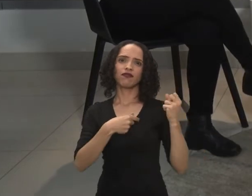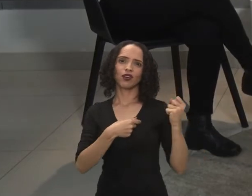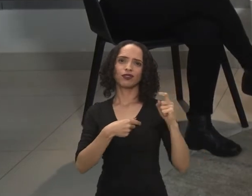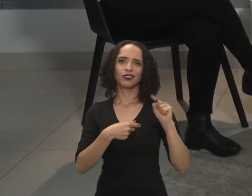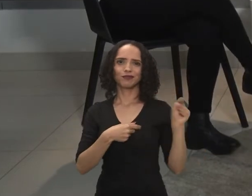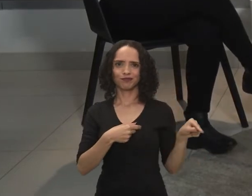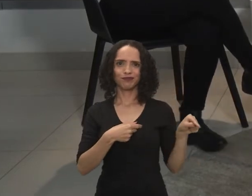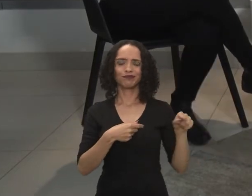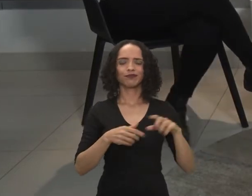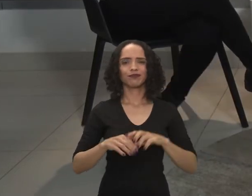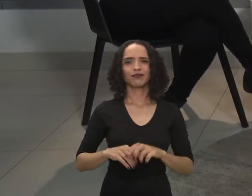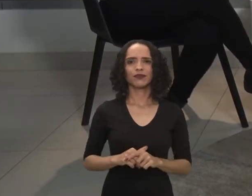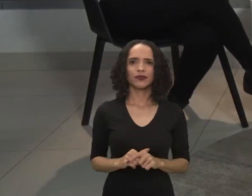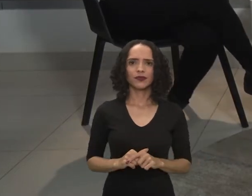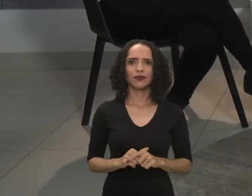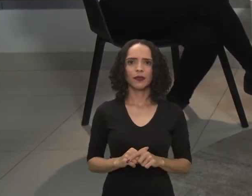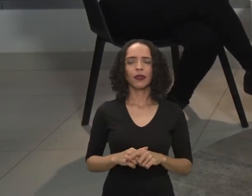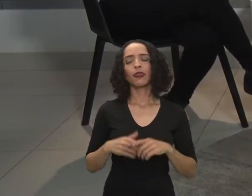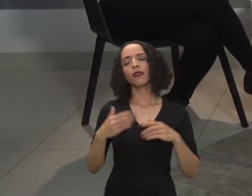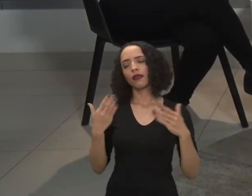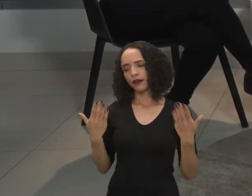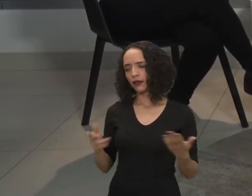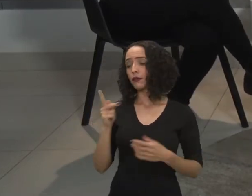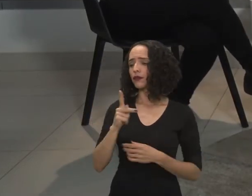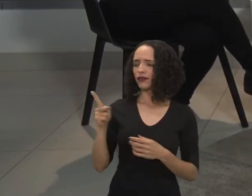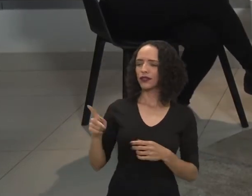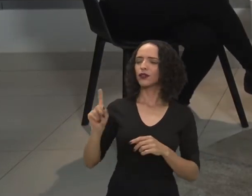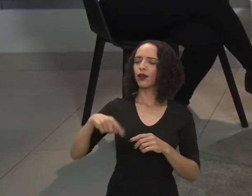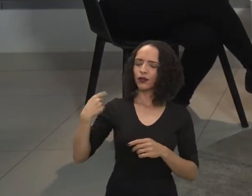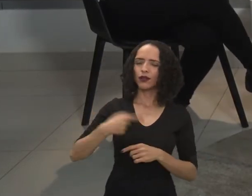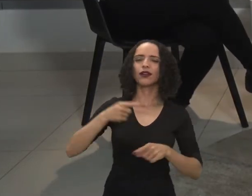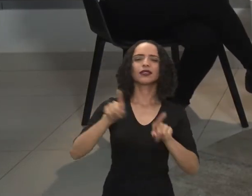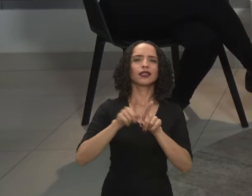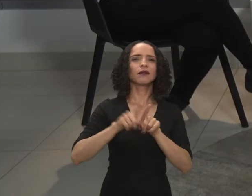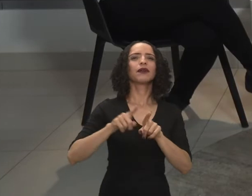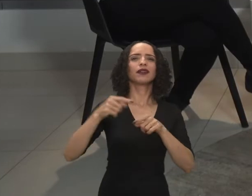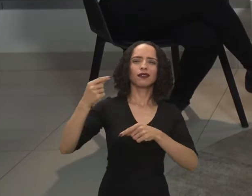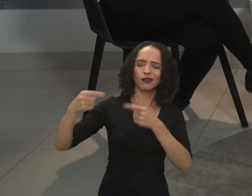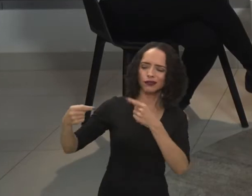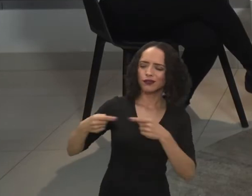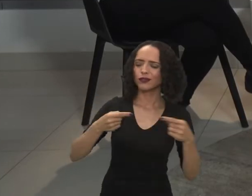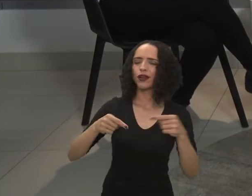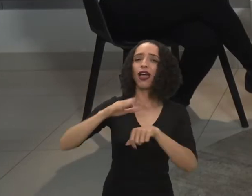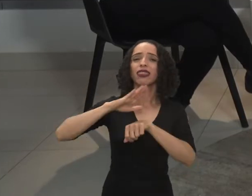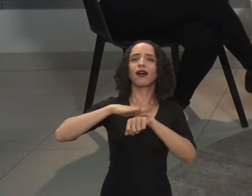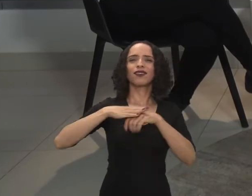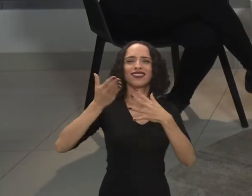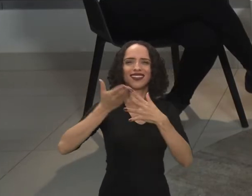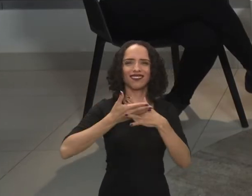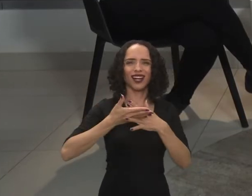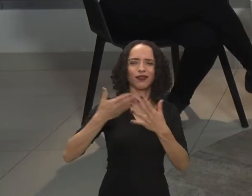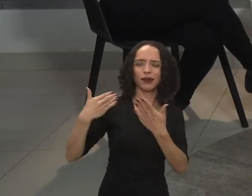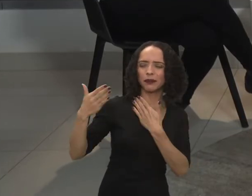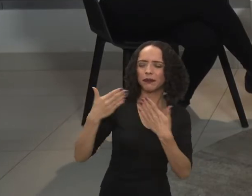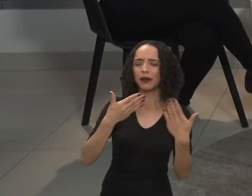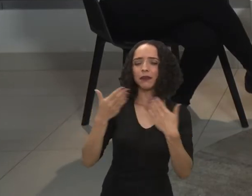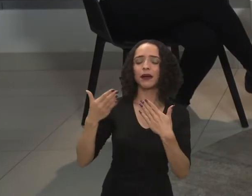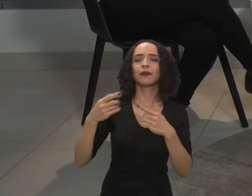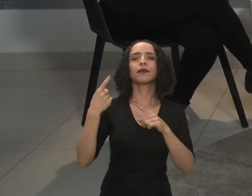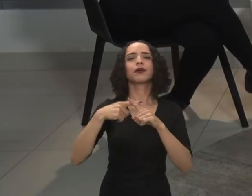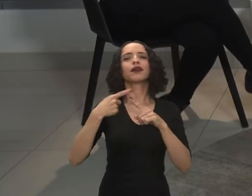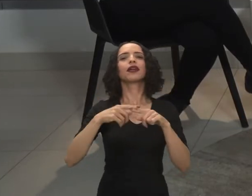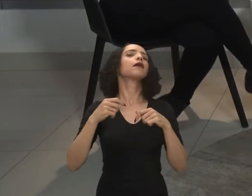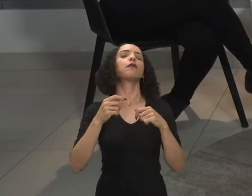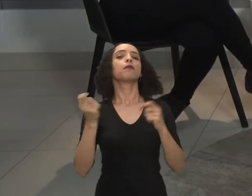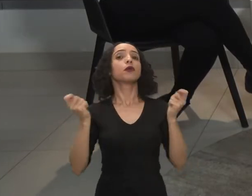a gente também falou durante até o intervalo, né, que a gente fica conversando sobre outros temas, a possibilidade de